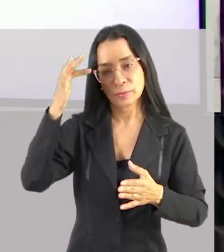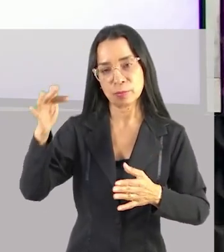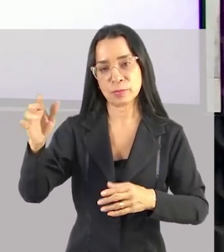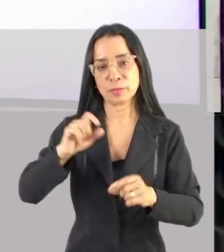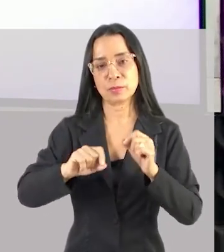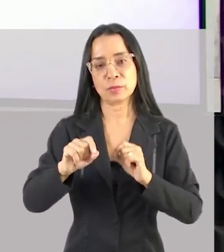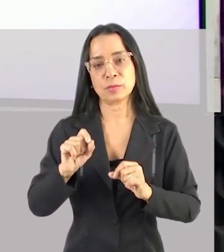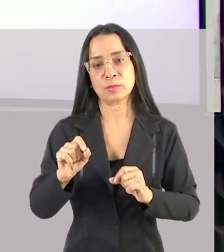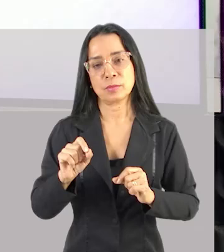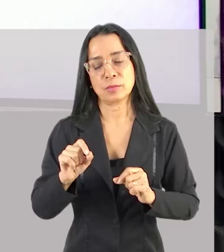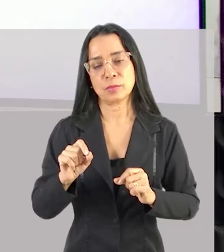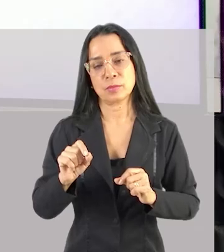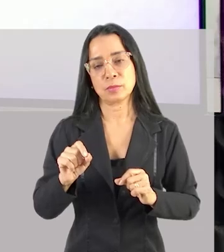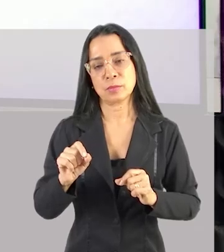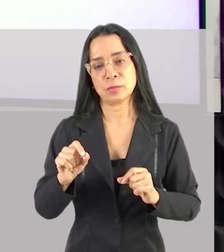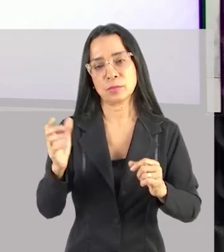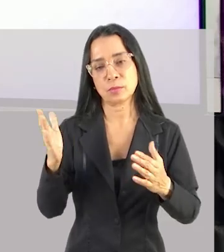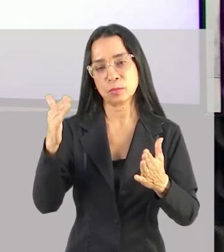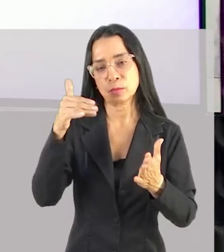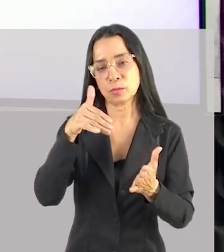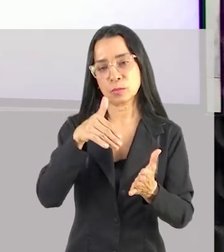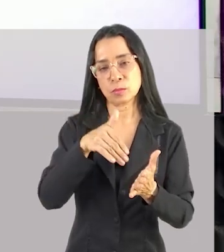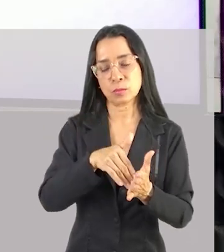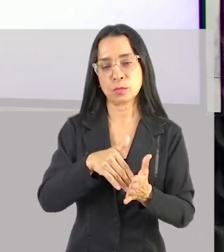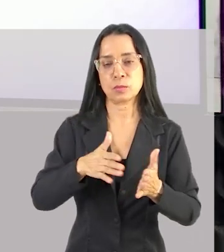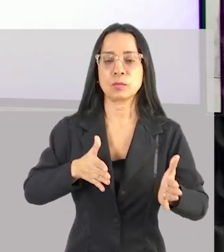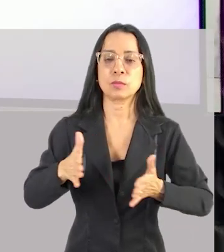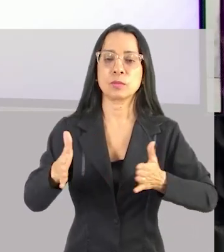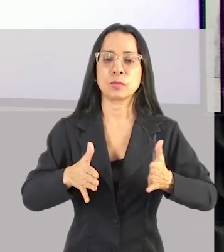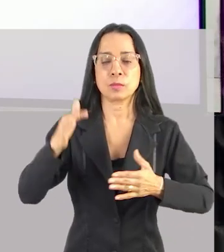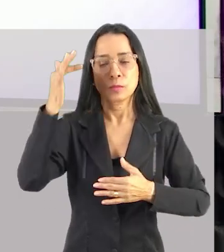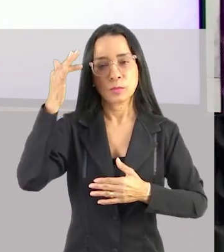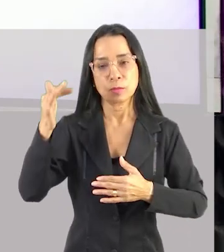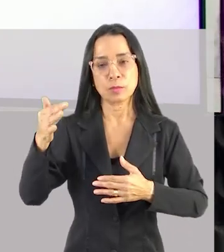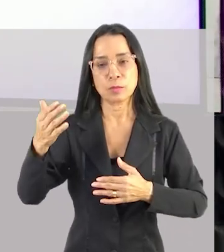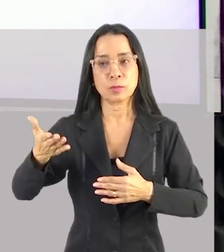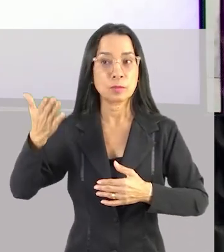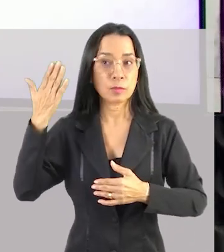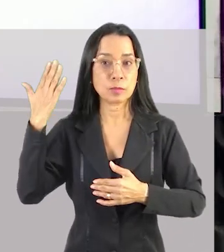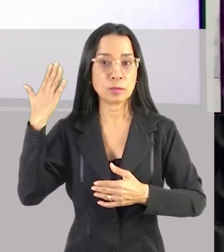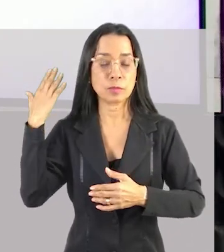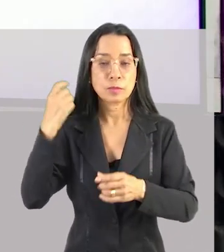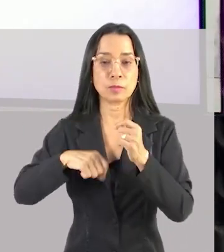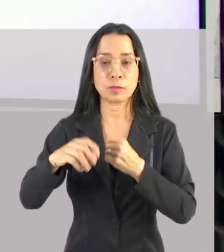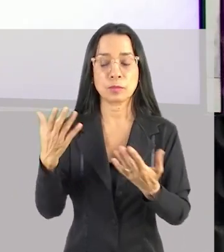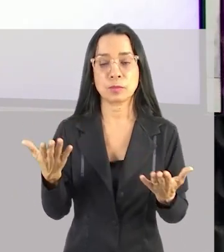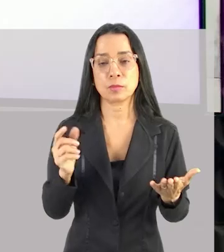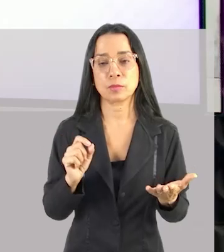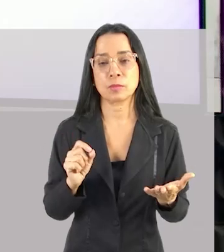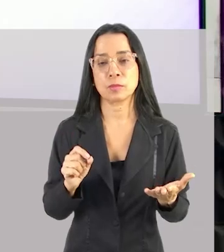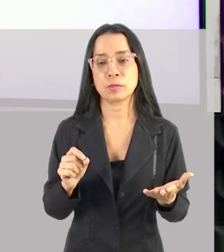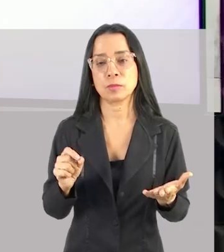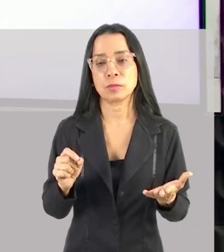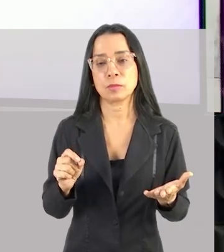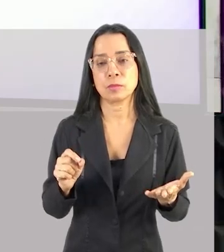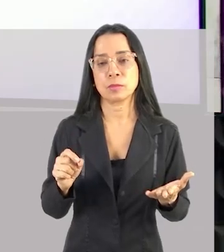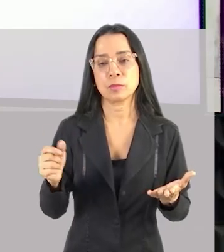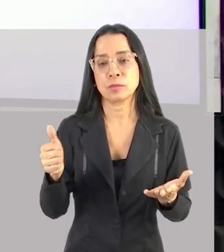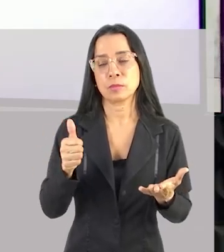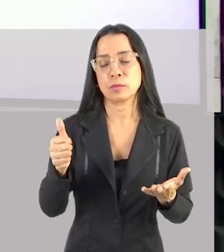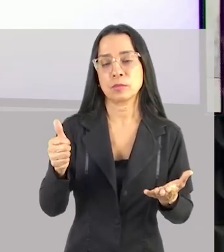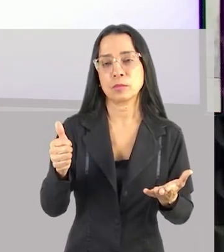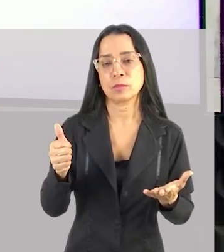filosofia, o último período da filosofia antiga, né? A gente passou, né, pelos